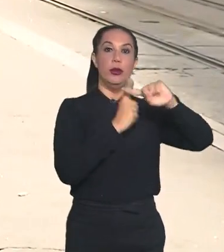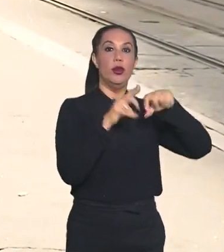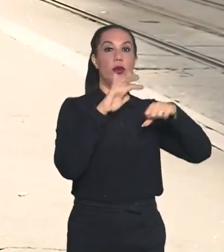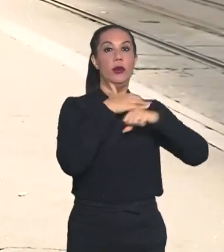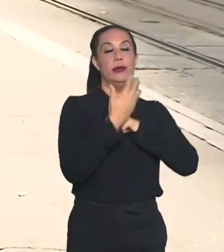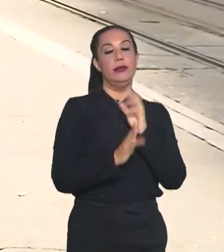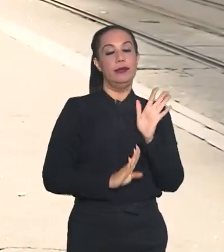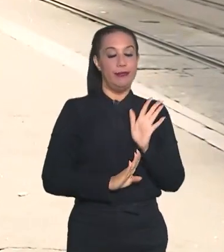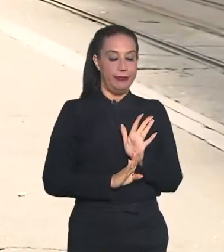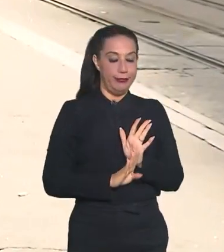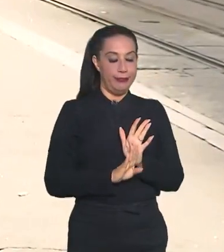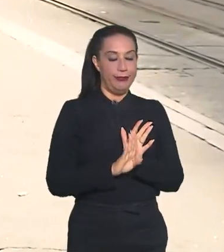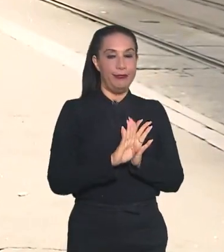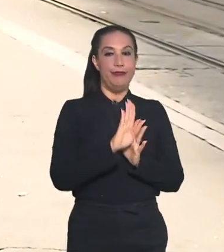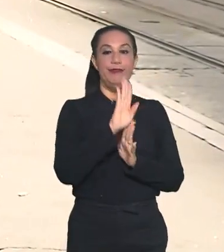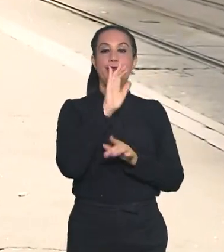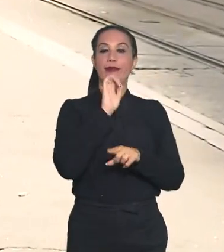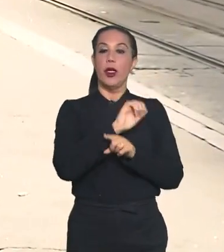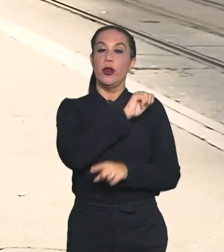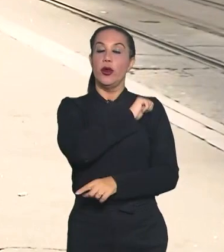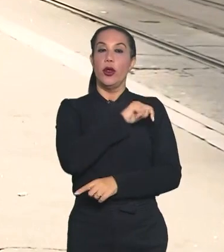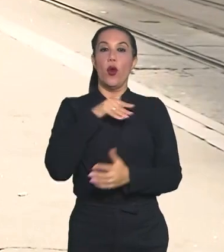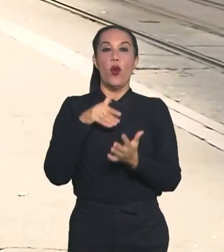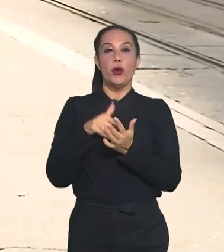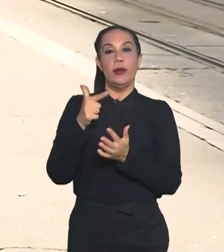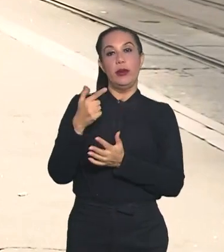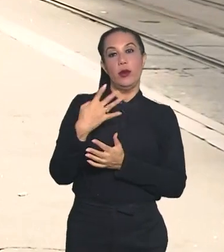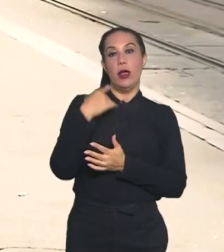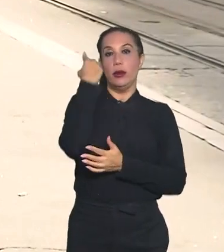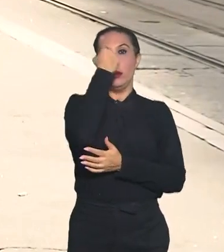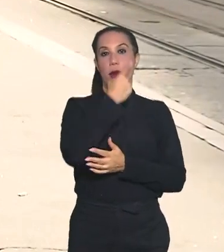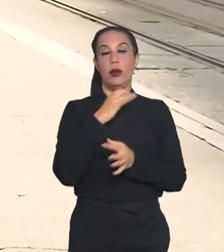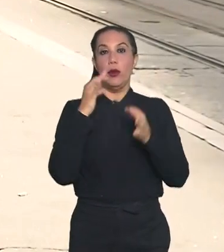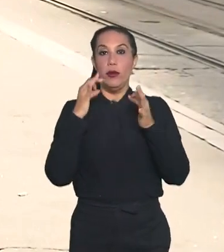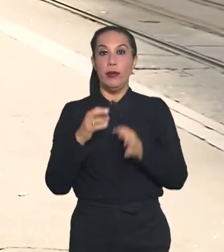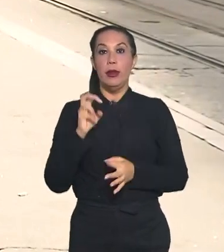no estado do Rio de Janeiro. Nas últimas 24 horas foram confirmados